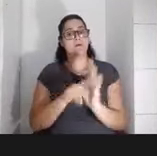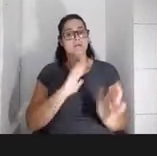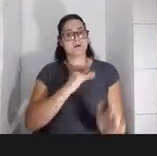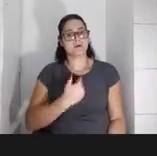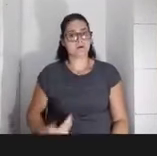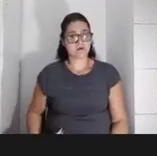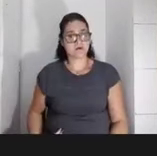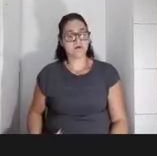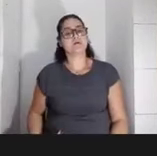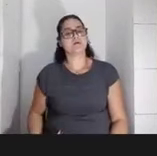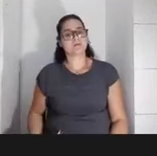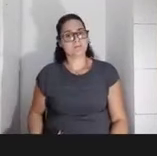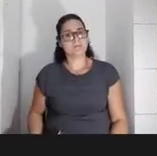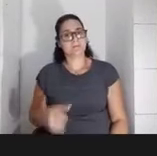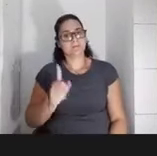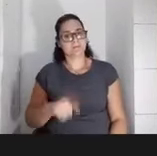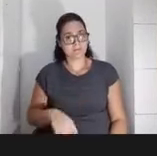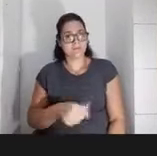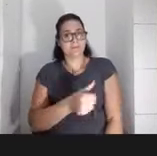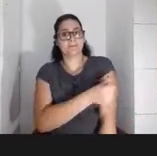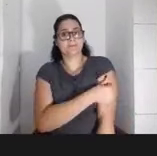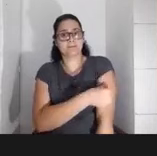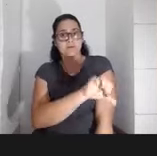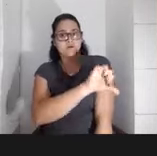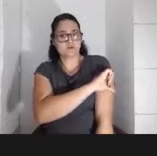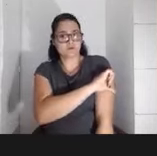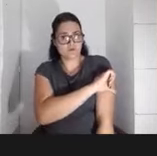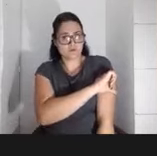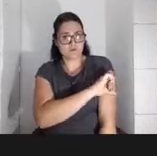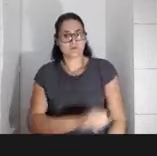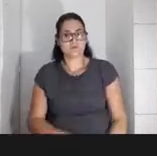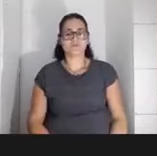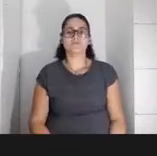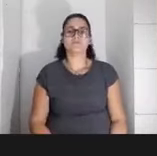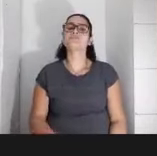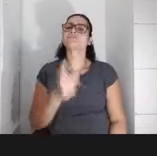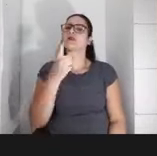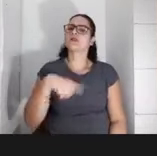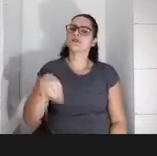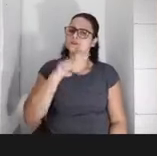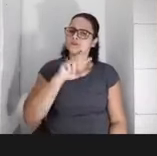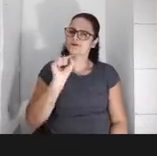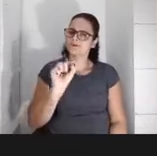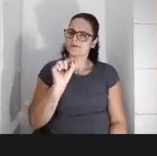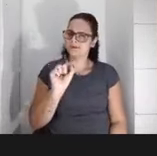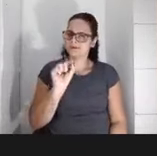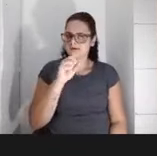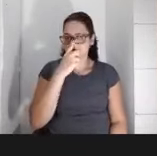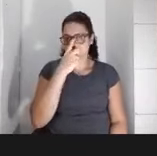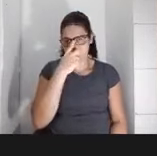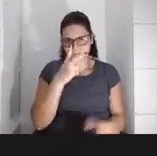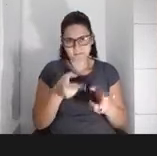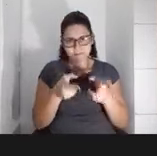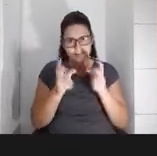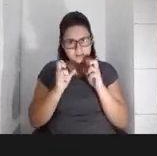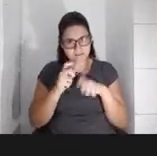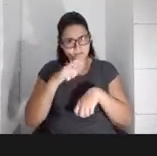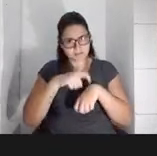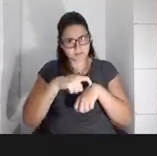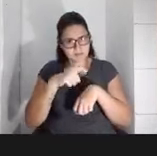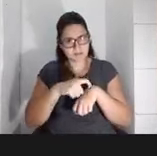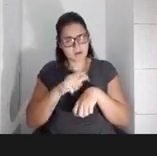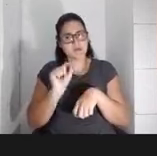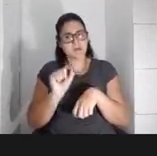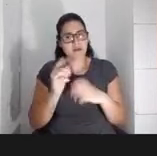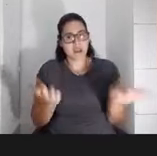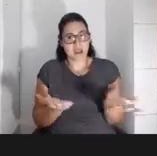ciclo do ensino fundamental e nós estamos nos deparando com essa situação